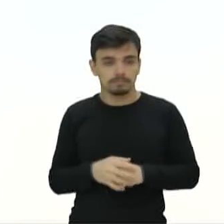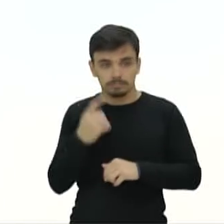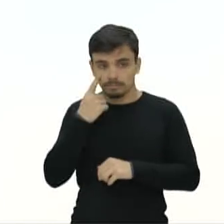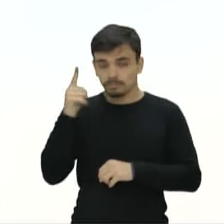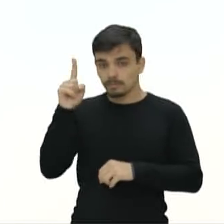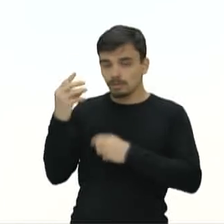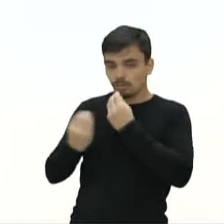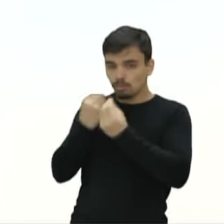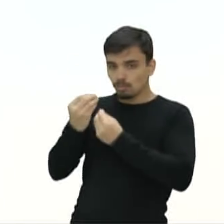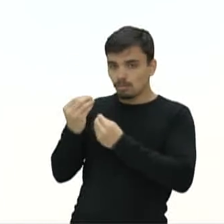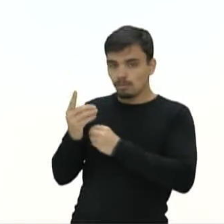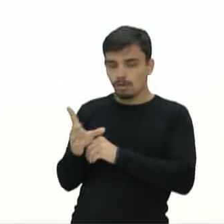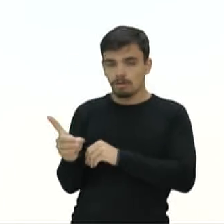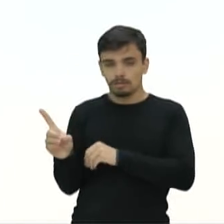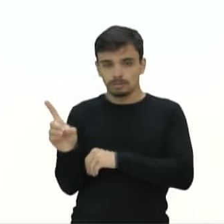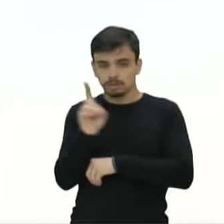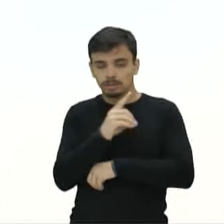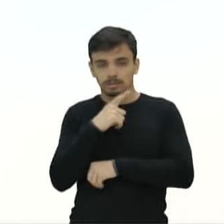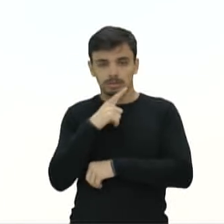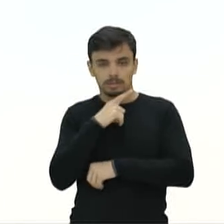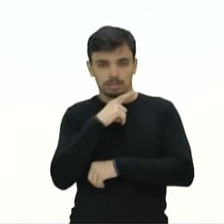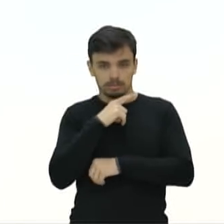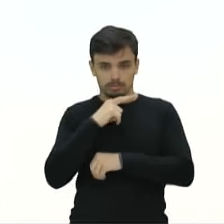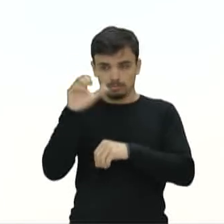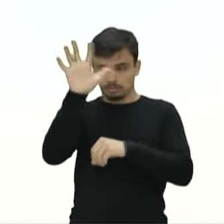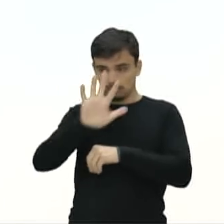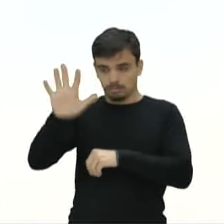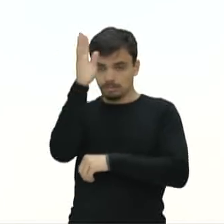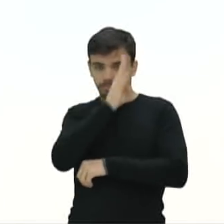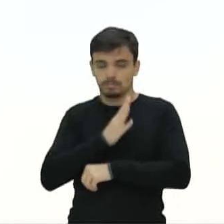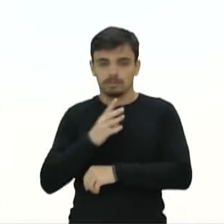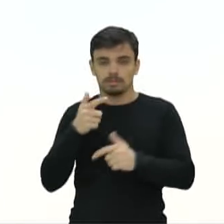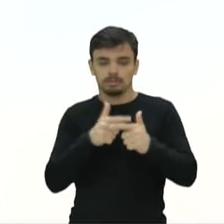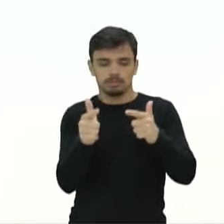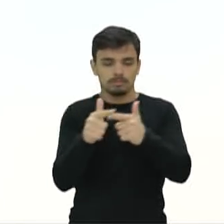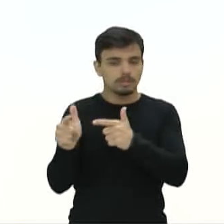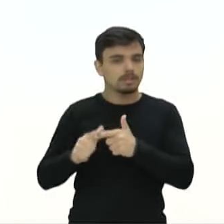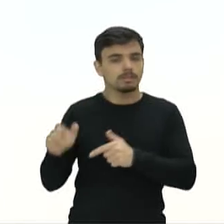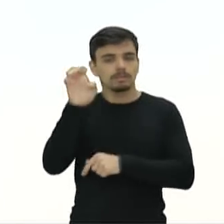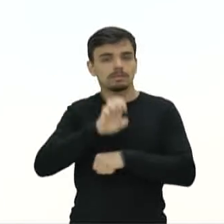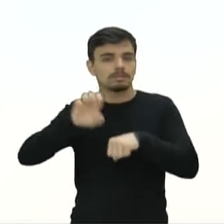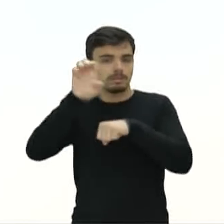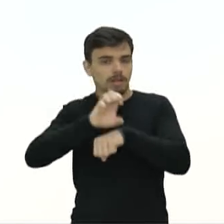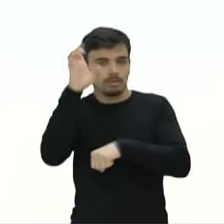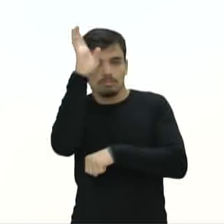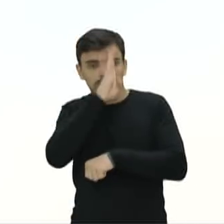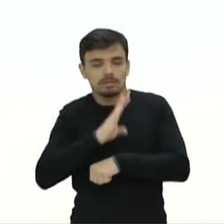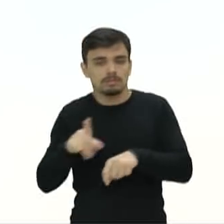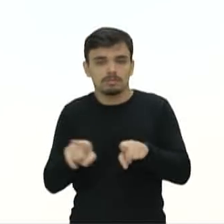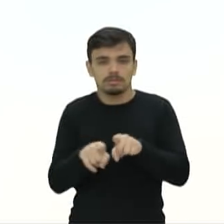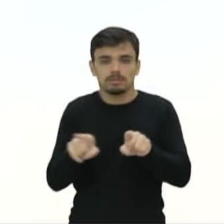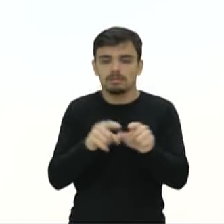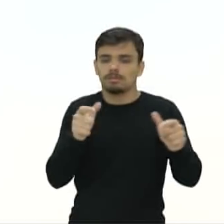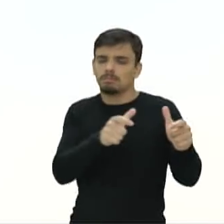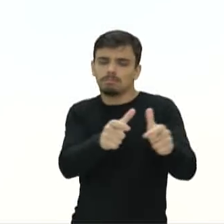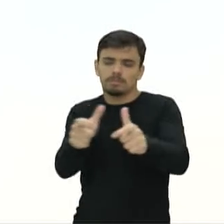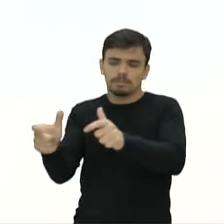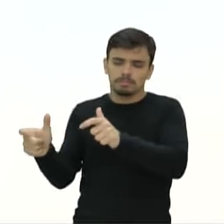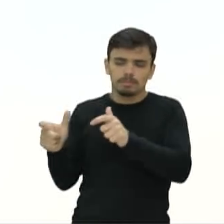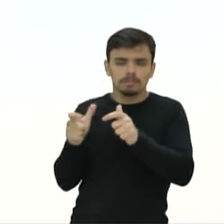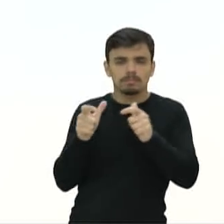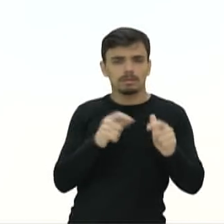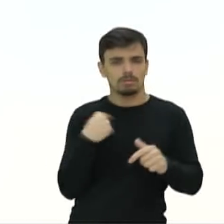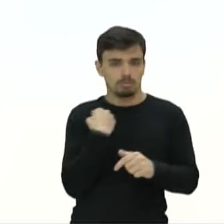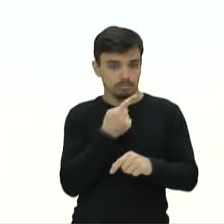no lado direito o mapa do Brasil dividido em regiões e os estados brasileiros, as dimensões do nosso país, que é